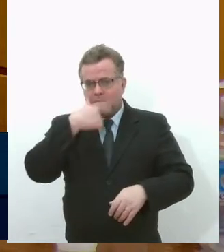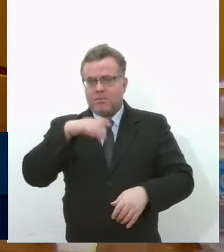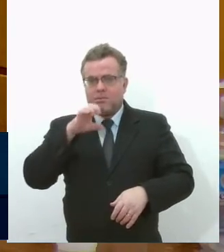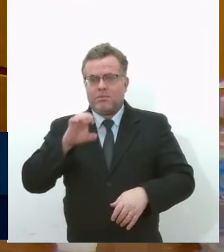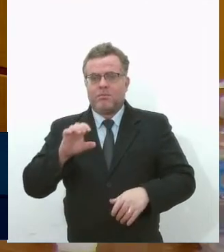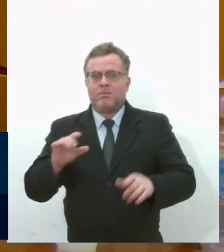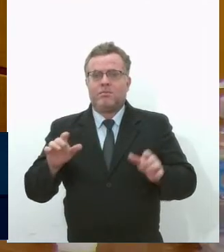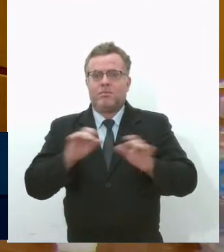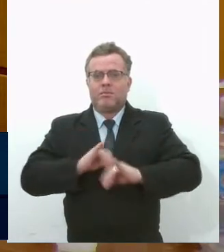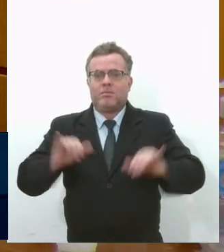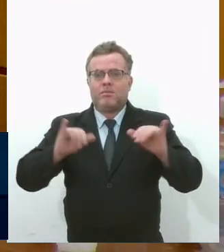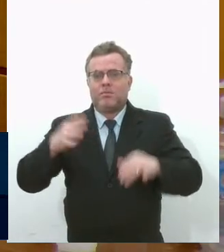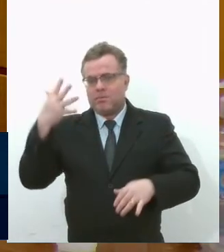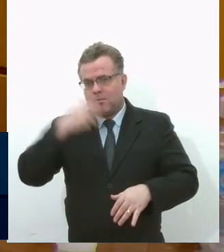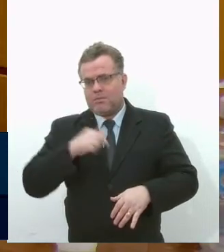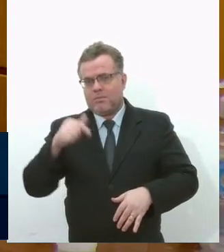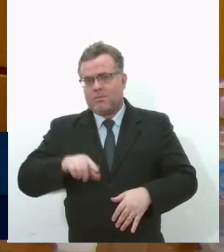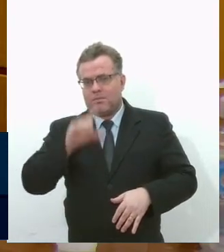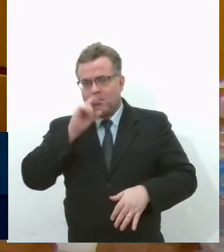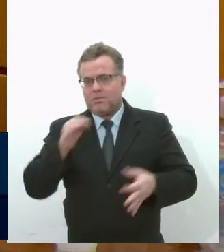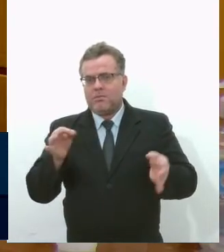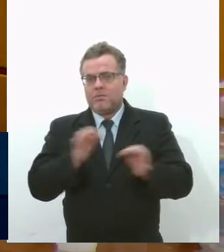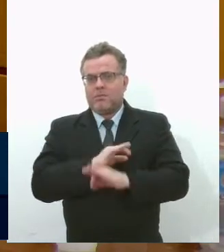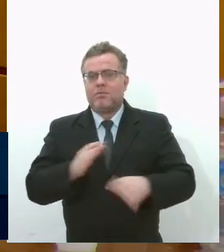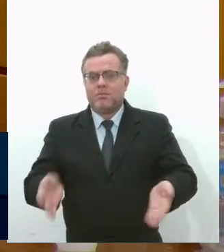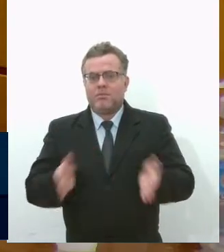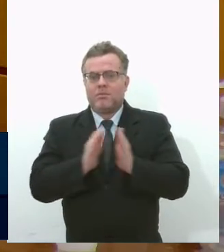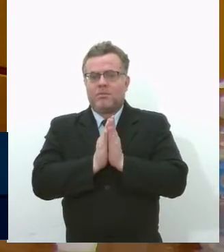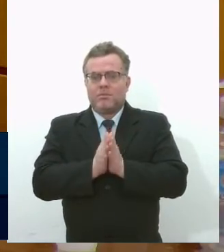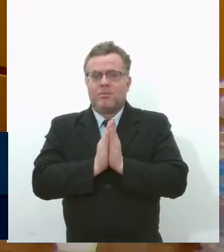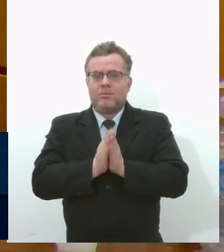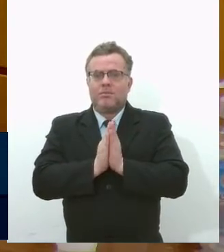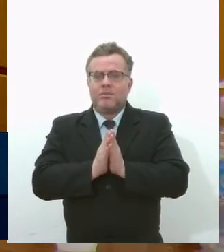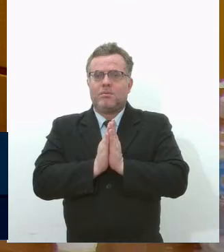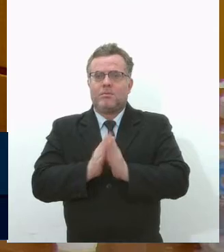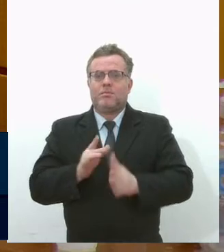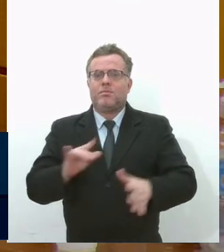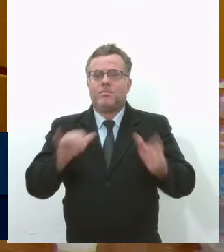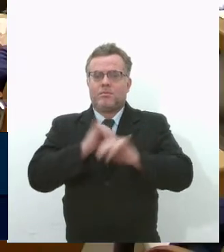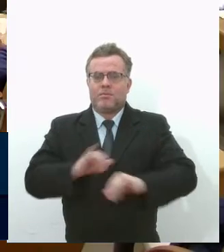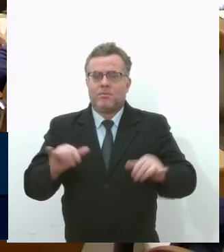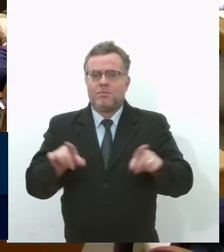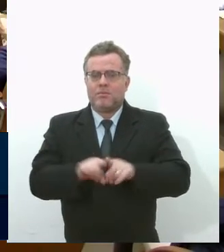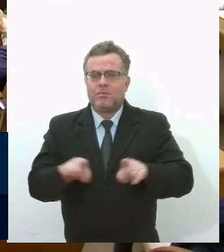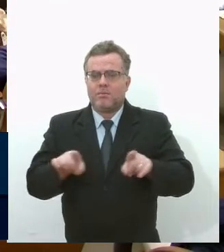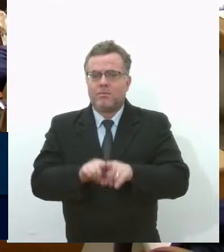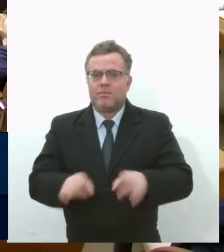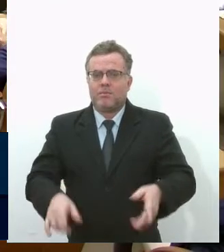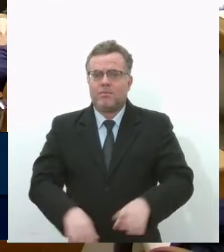lindo em Aracaju, né? Então, eu quero fazer esse registro também.